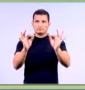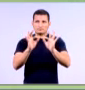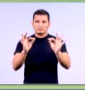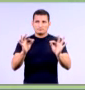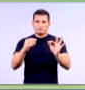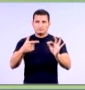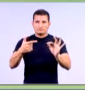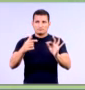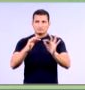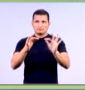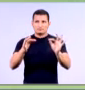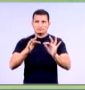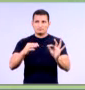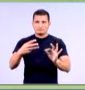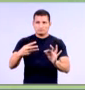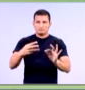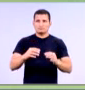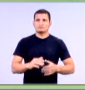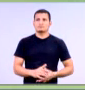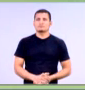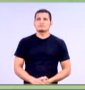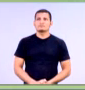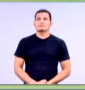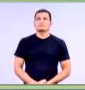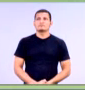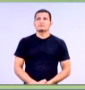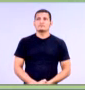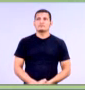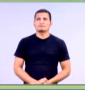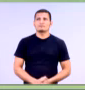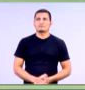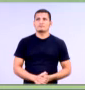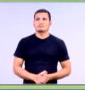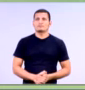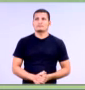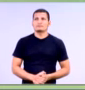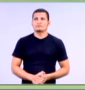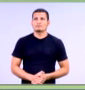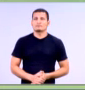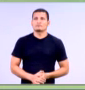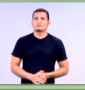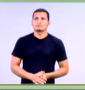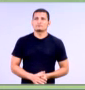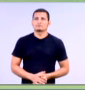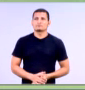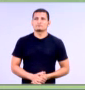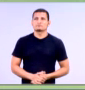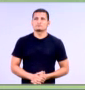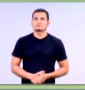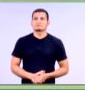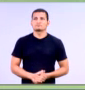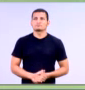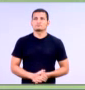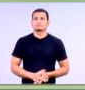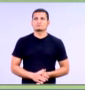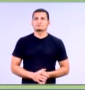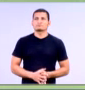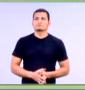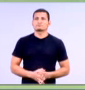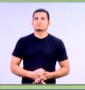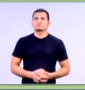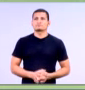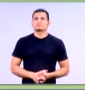na terceira linha do método. Vamos lá. Né? E não foi necessário declarar como uma característica da classe. É